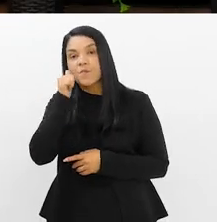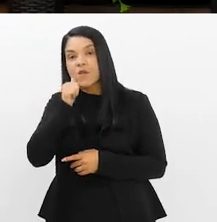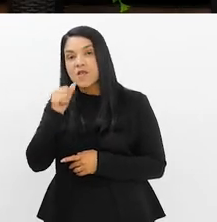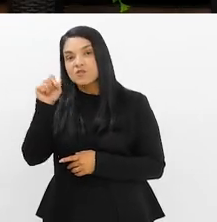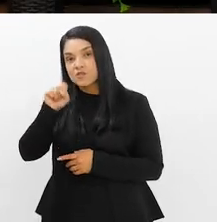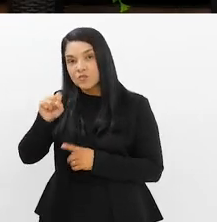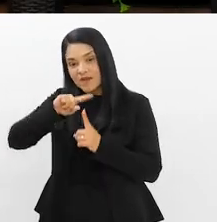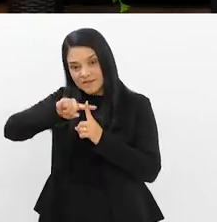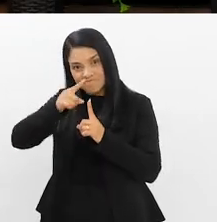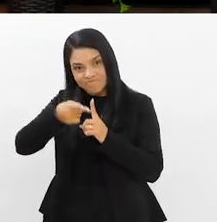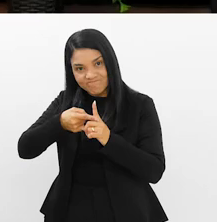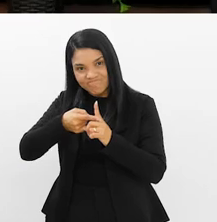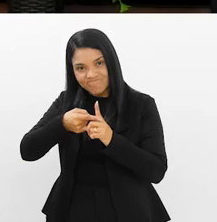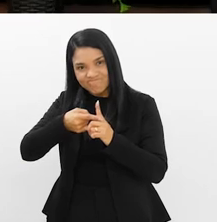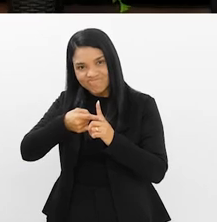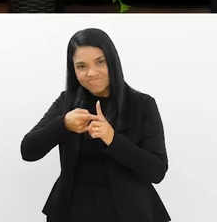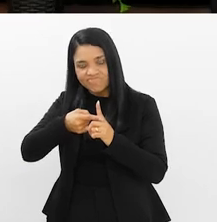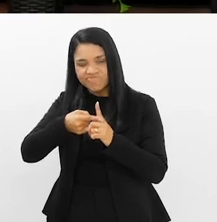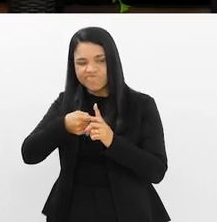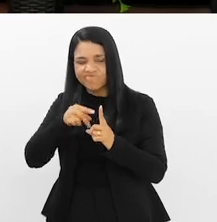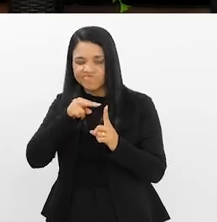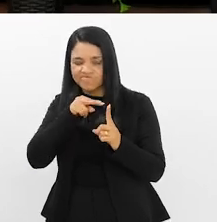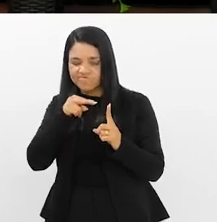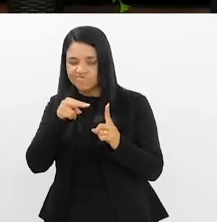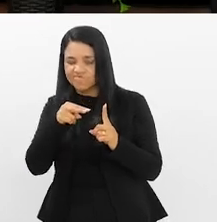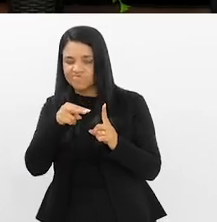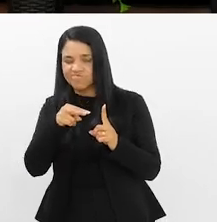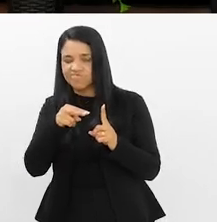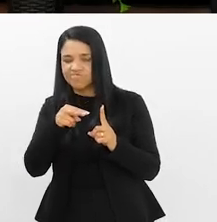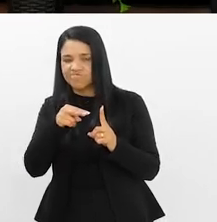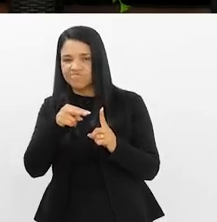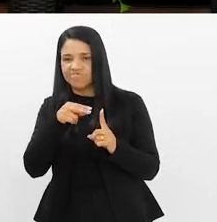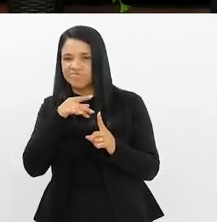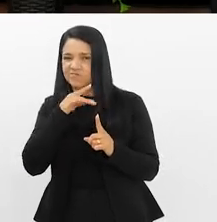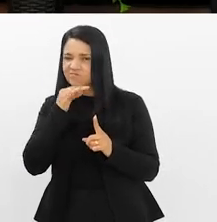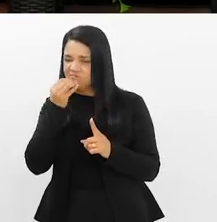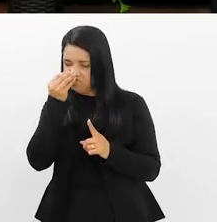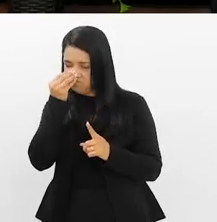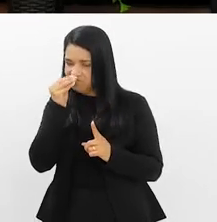Uma mulher solteira que engravida, essa maternidade já não é bem vista.